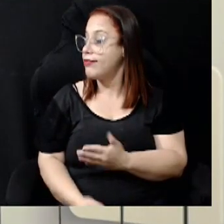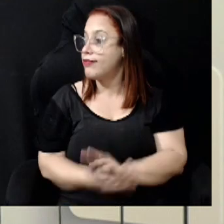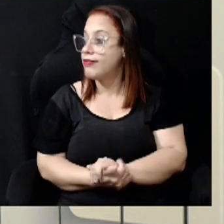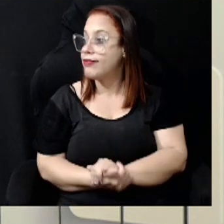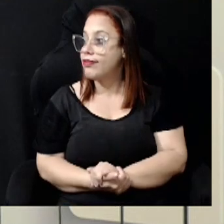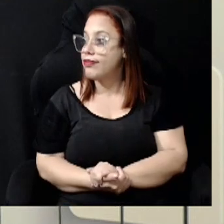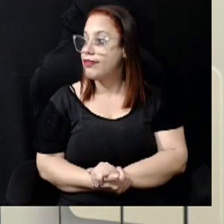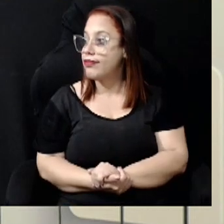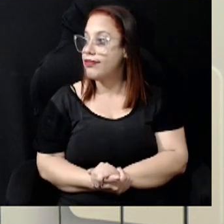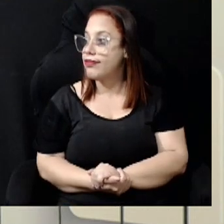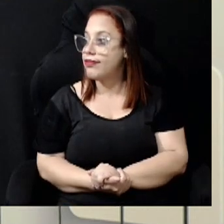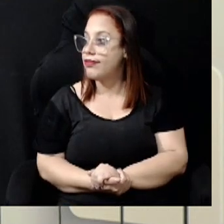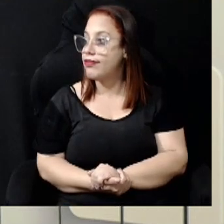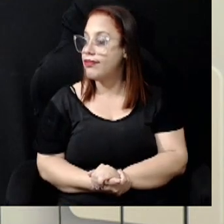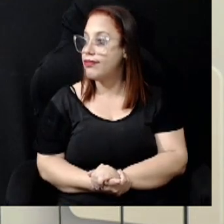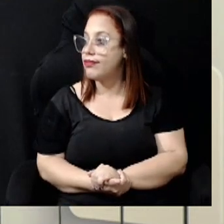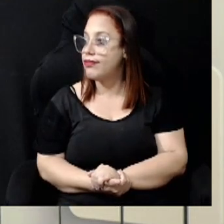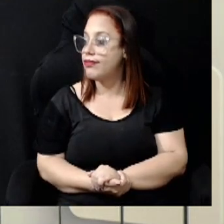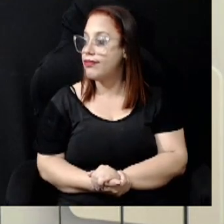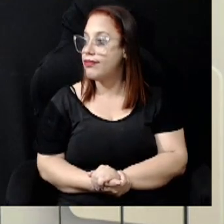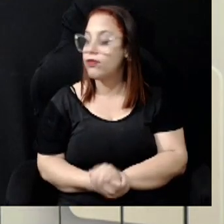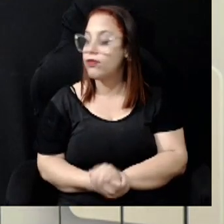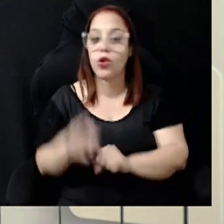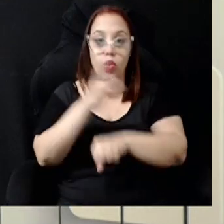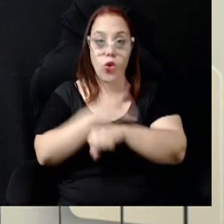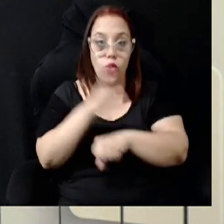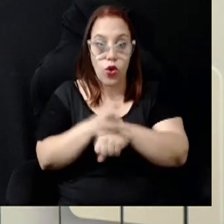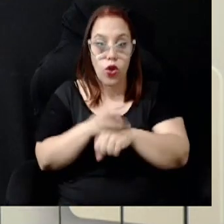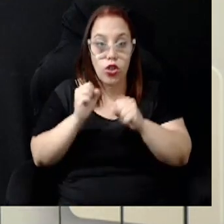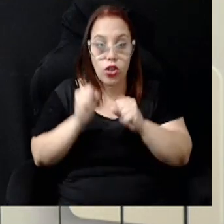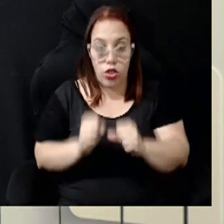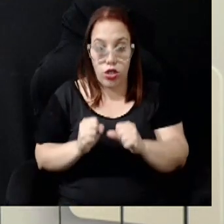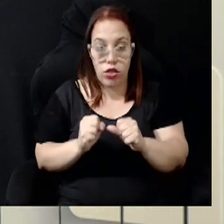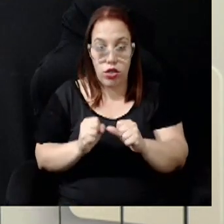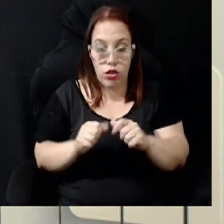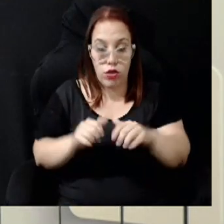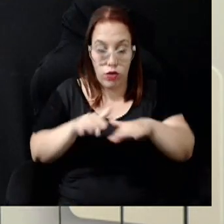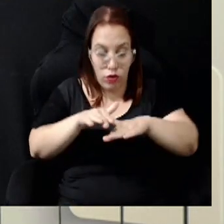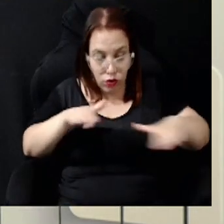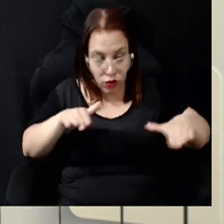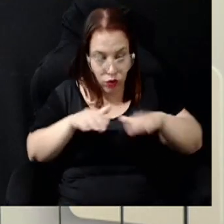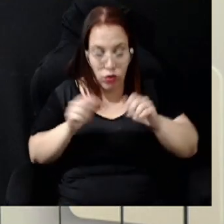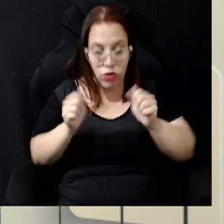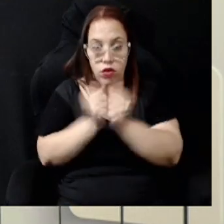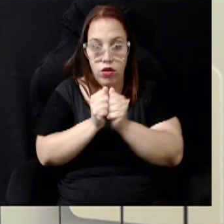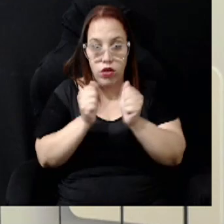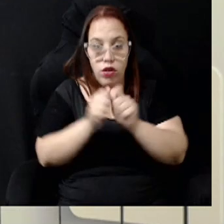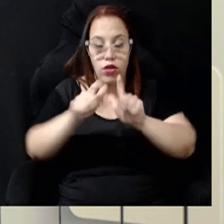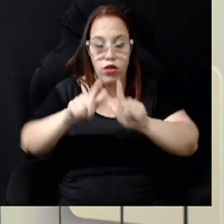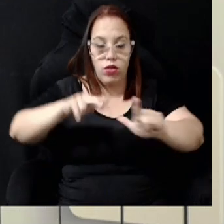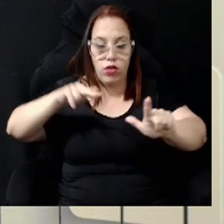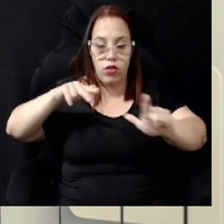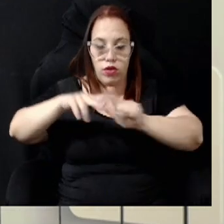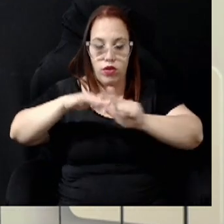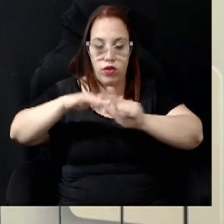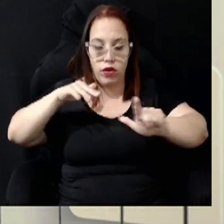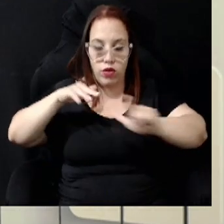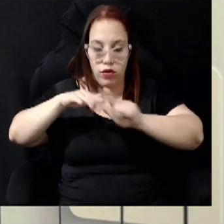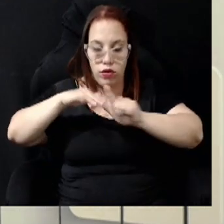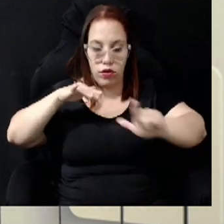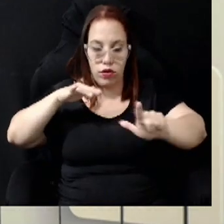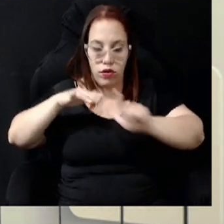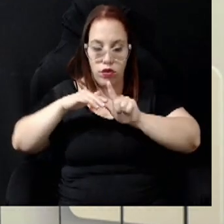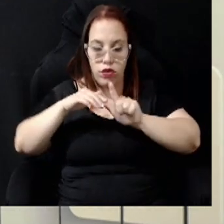978293776 é o número do nosso WhatsApp. Ele já aparece aqui embaixo da sua tela, junto com o nosso QR Code. Se você quiser com a câmera do seu